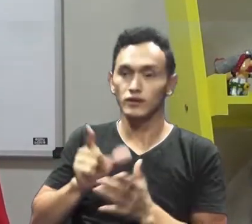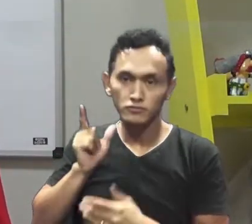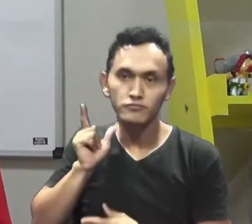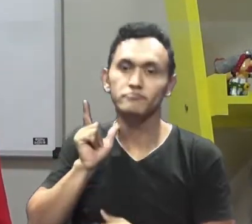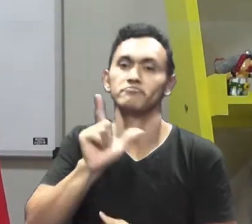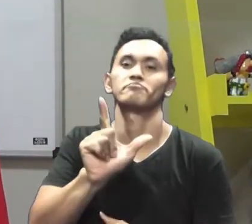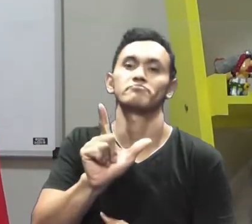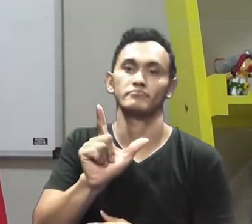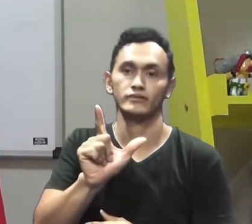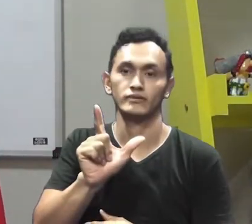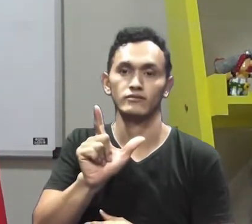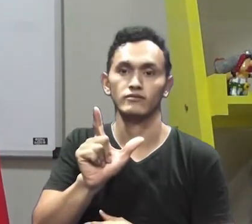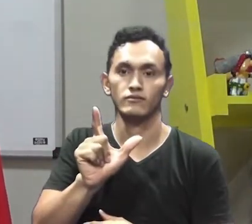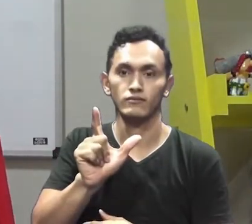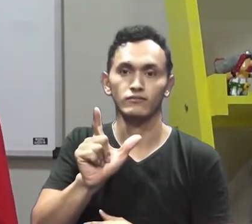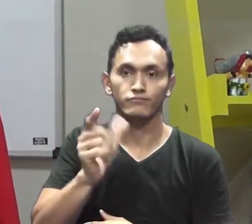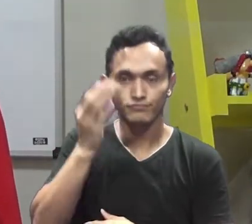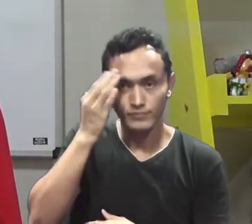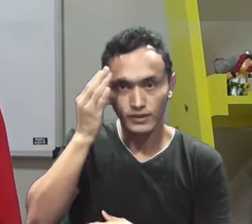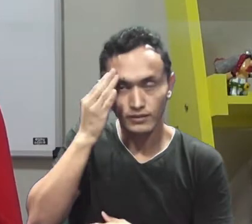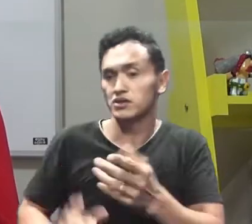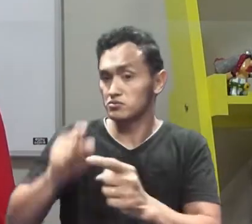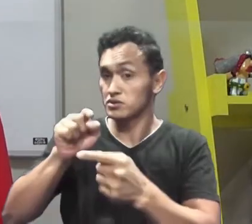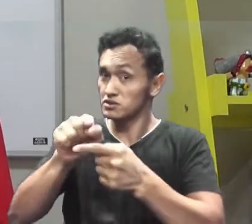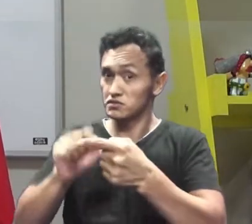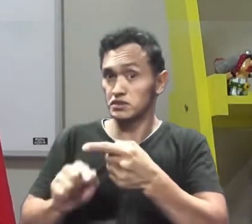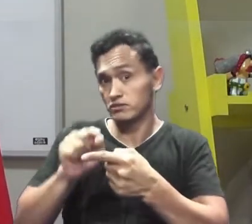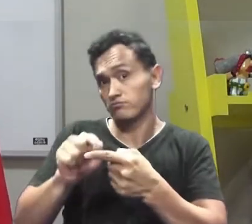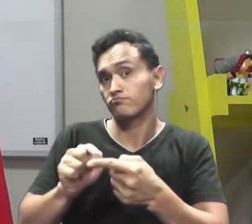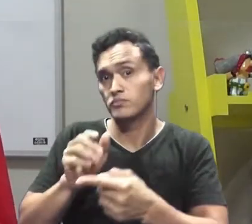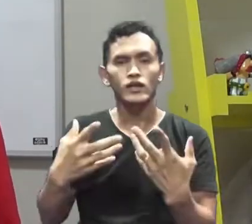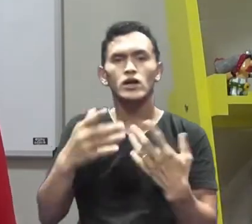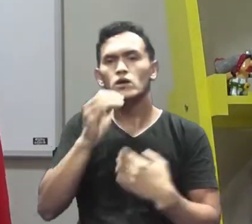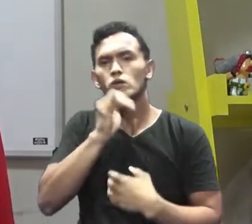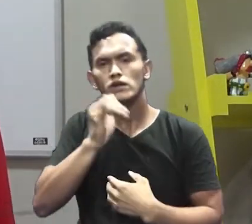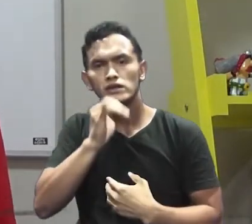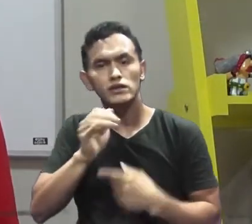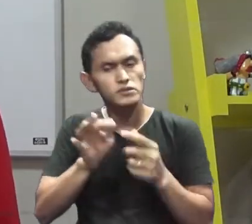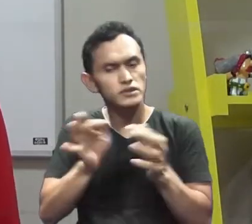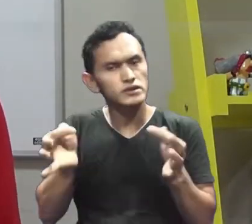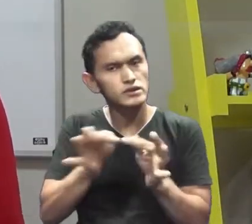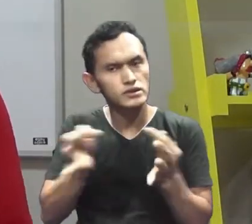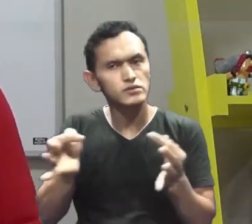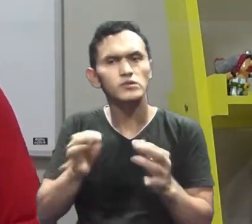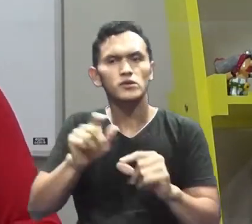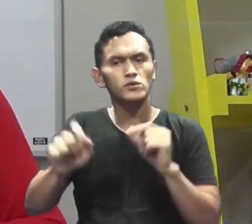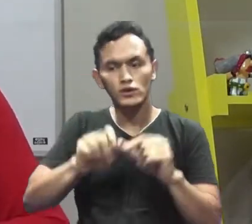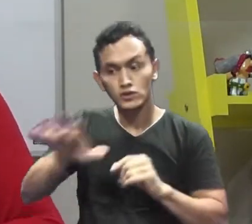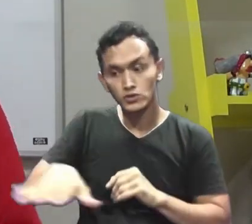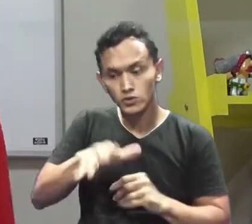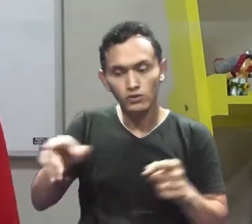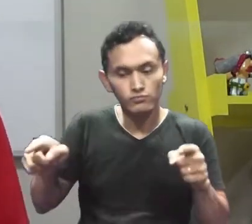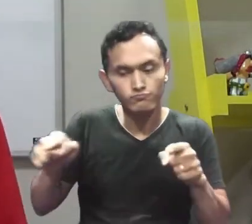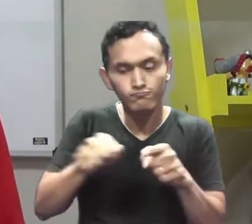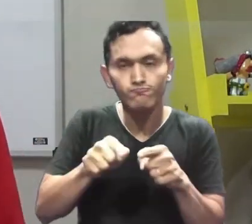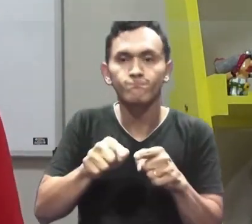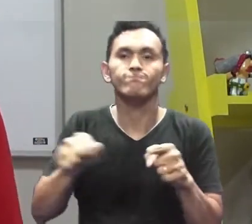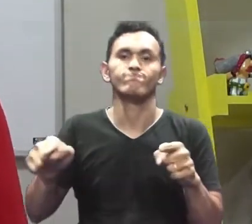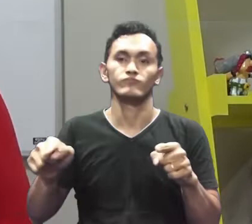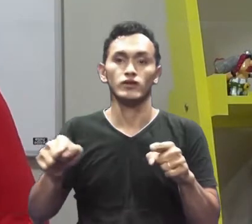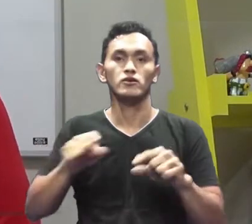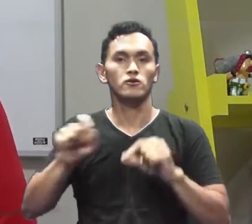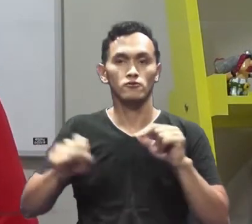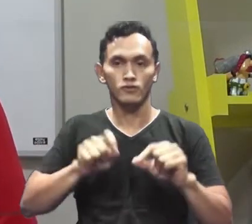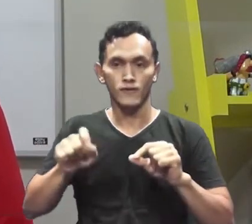já alcançou a zona de desenvolvimento proximal da divisão. Um exemplo muito simples de zona de desenvolvimento proximal